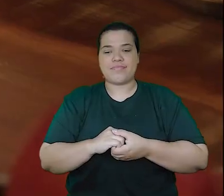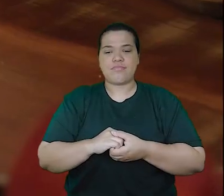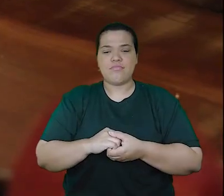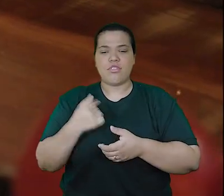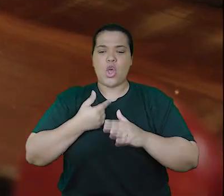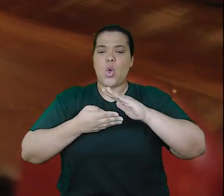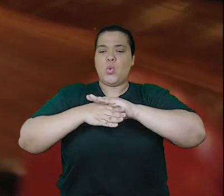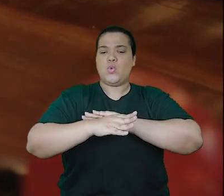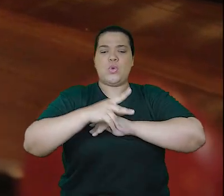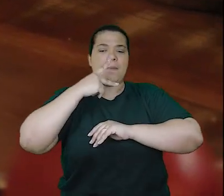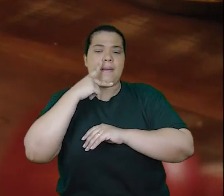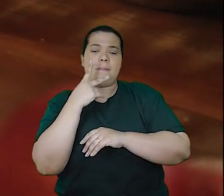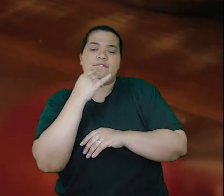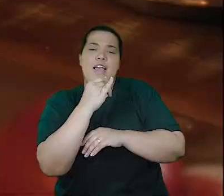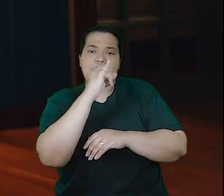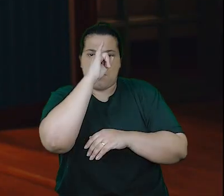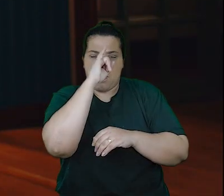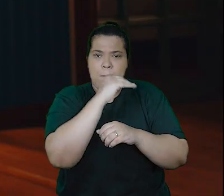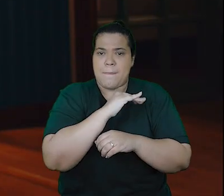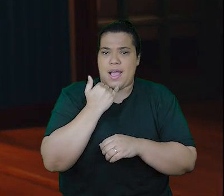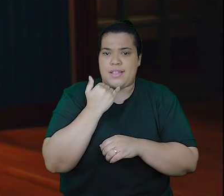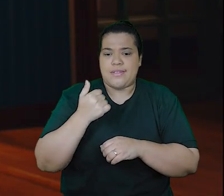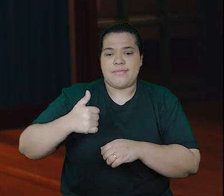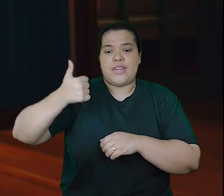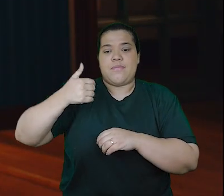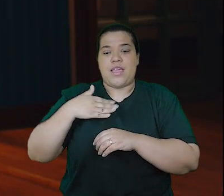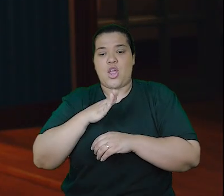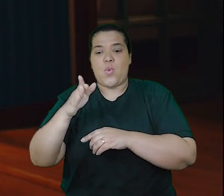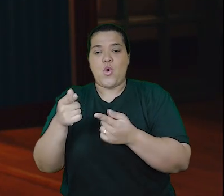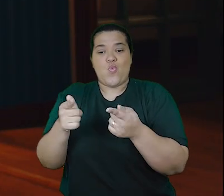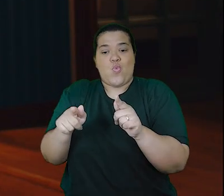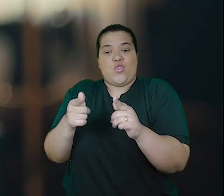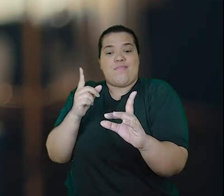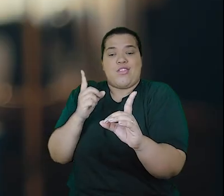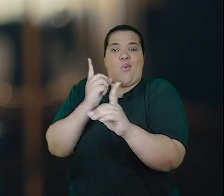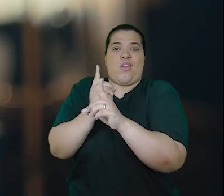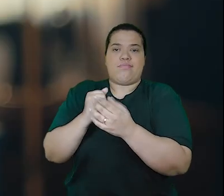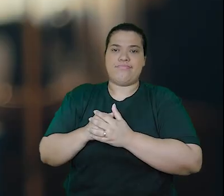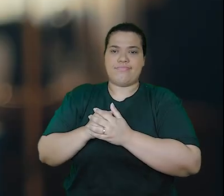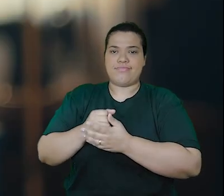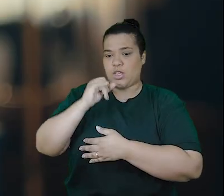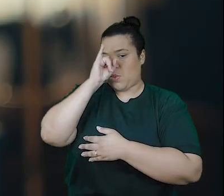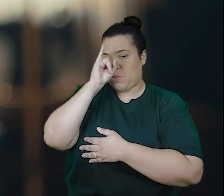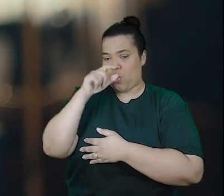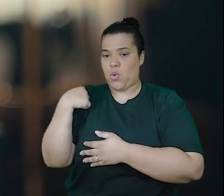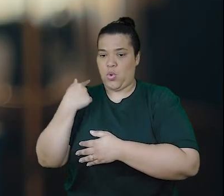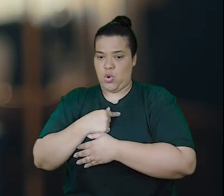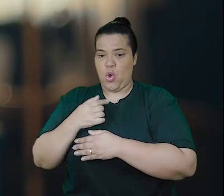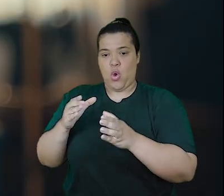Nosso costume, quando o pai falava de matar um porco, a primeira coisa era ir numa tiguera lá achar o espeto, né? O porco, na verdade,